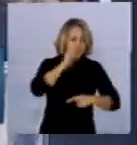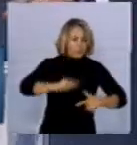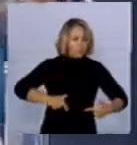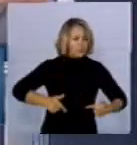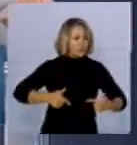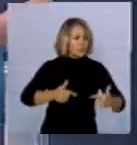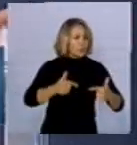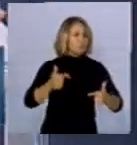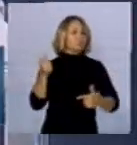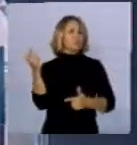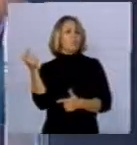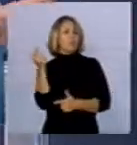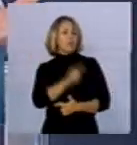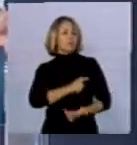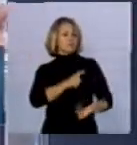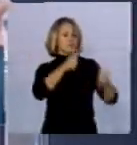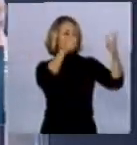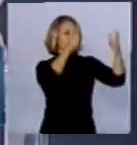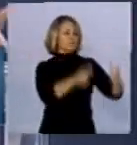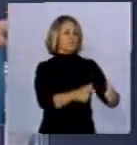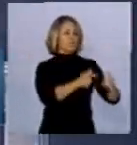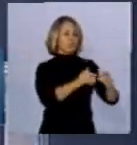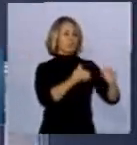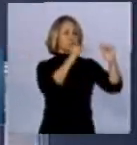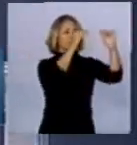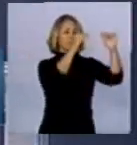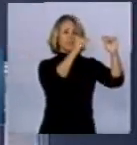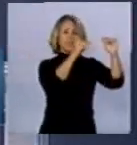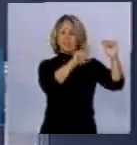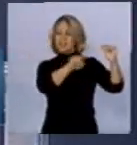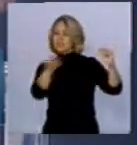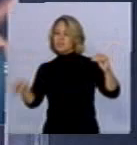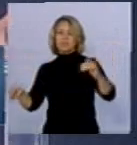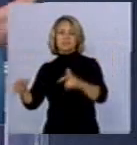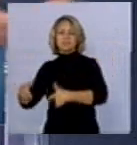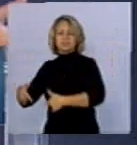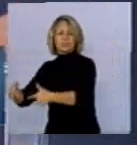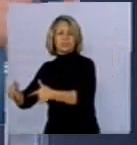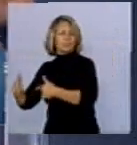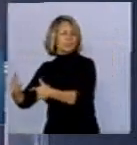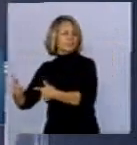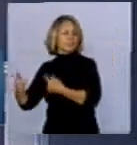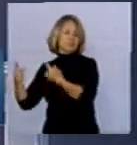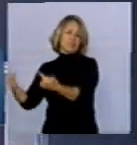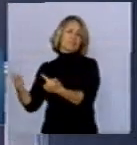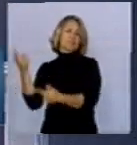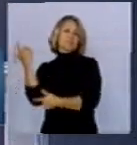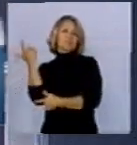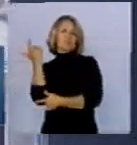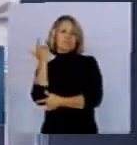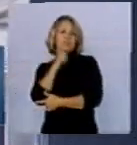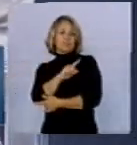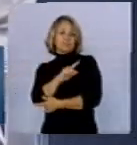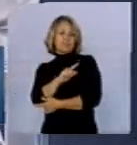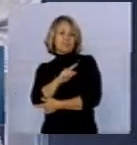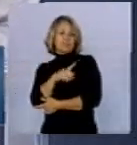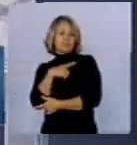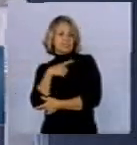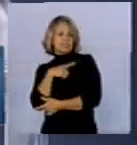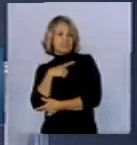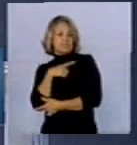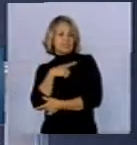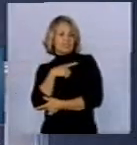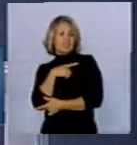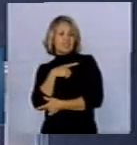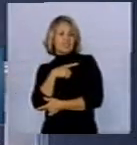garantir isso o seu espaço privilegiado nem os que estão lutando para conseguir ter